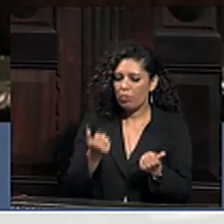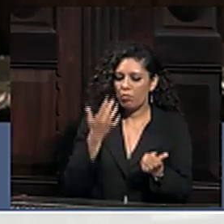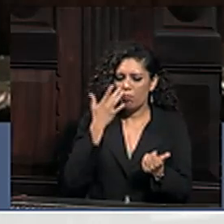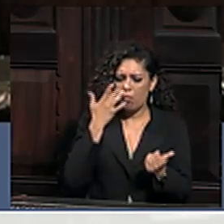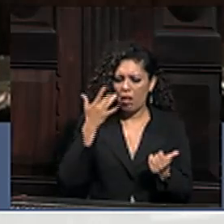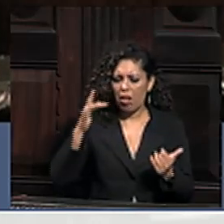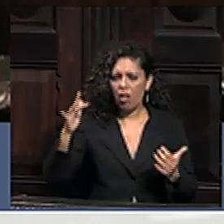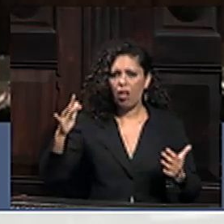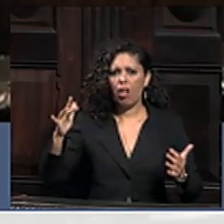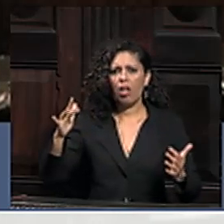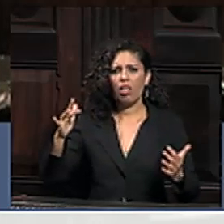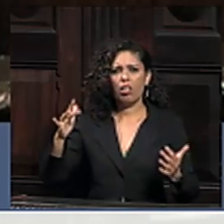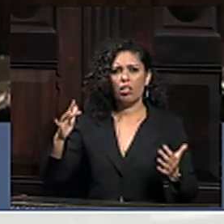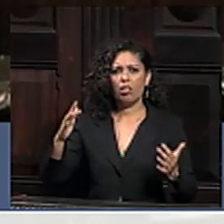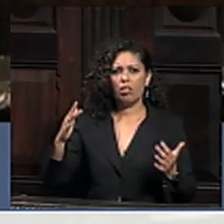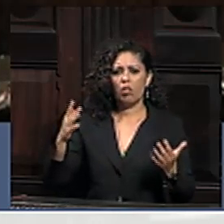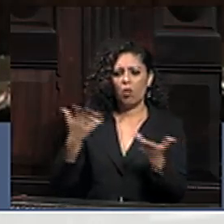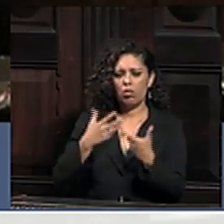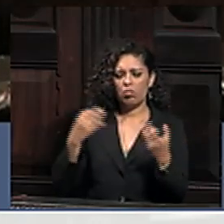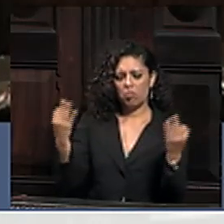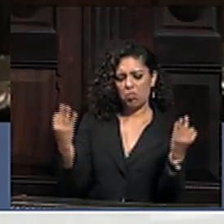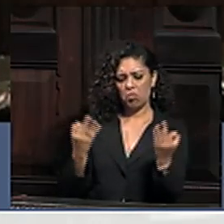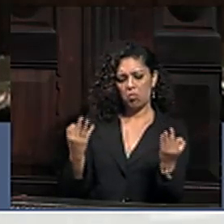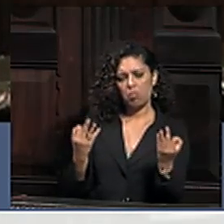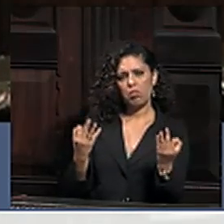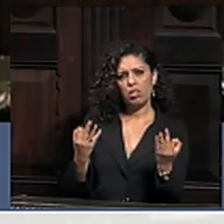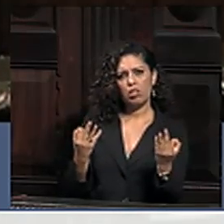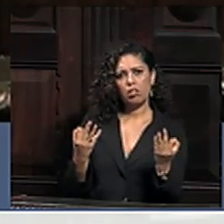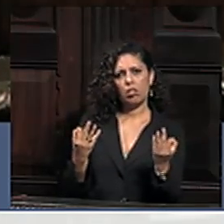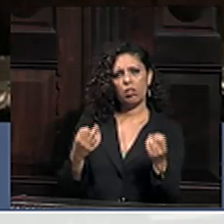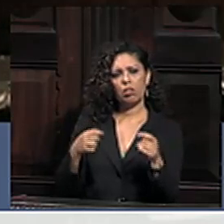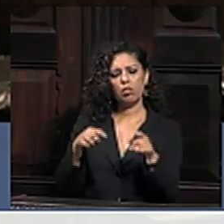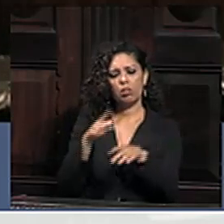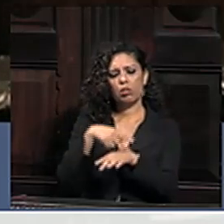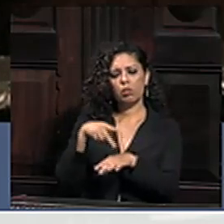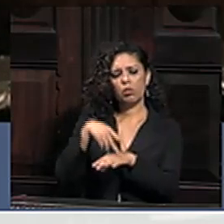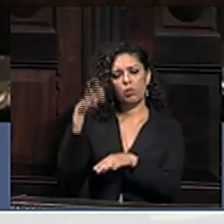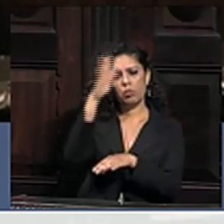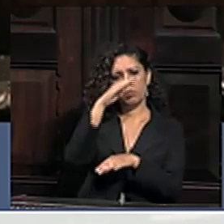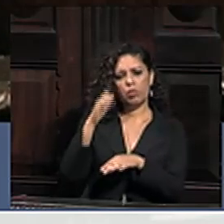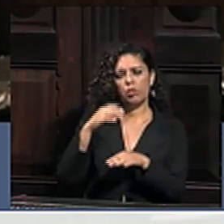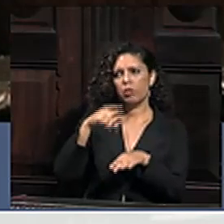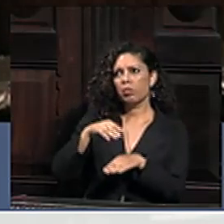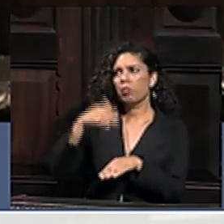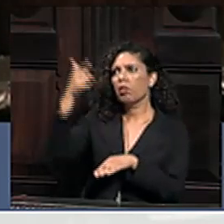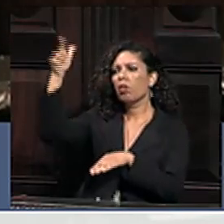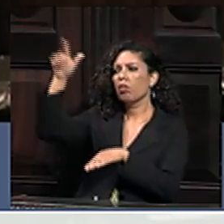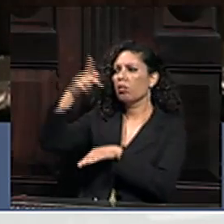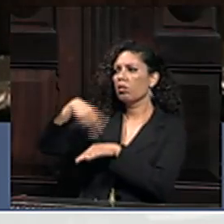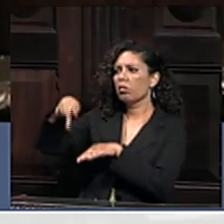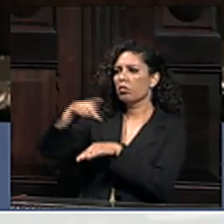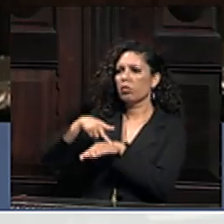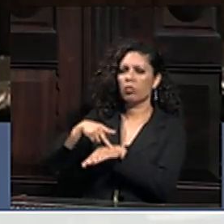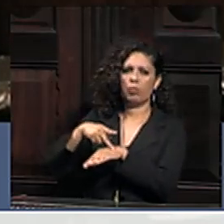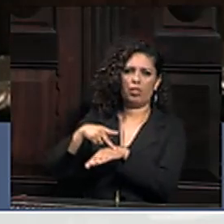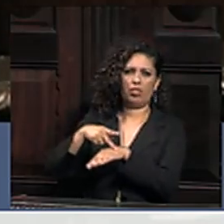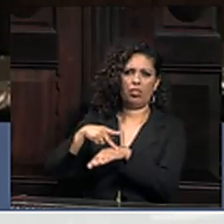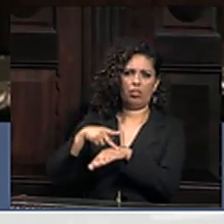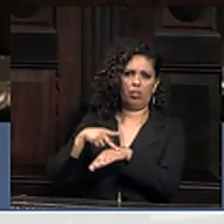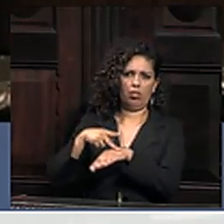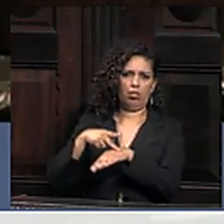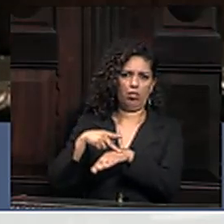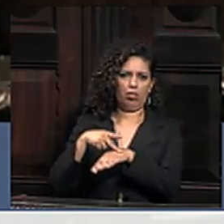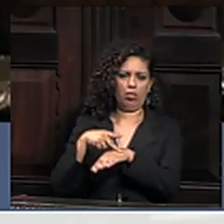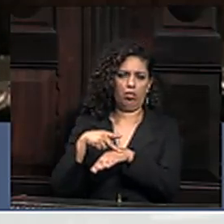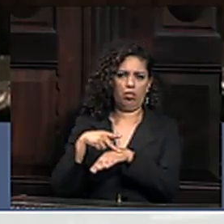ao capital internacional, desmontando toda e qualquer possibilidade de construir um